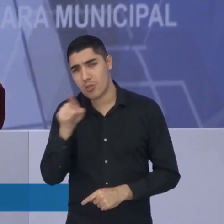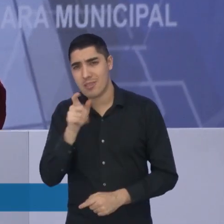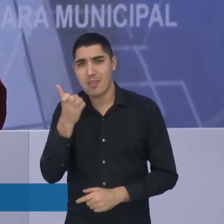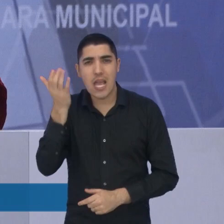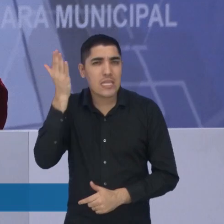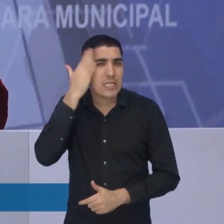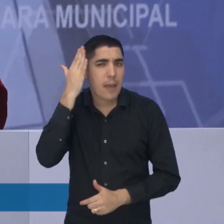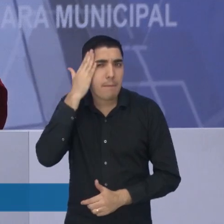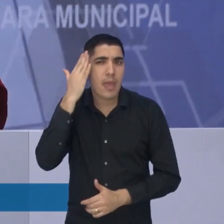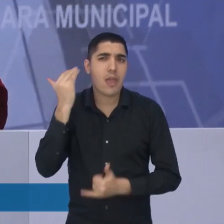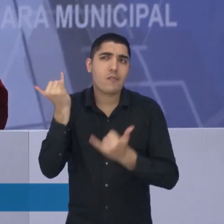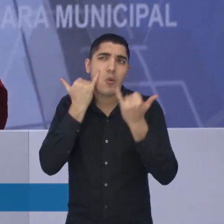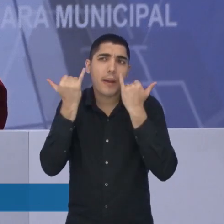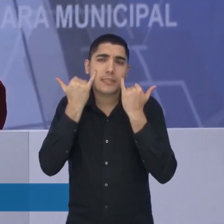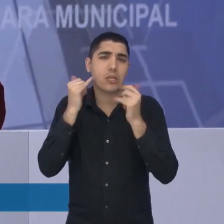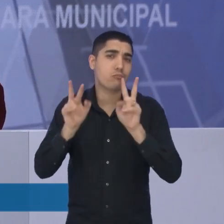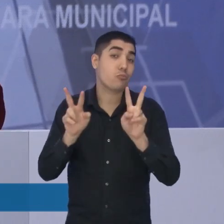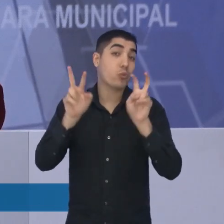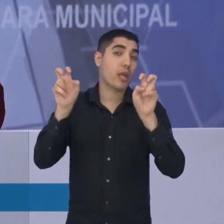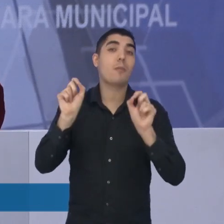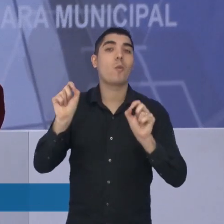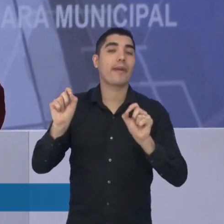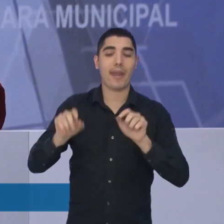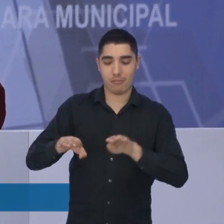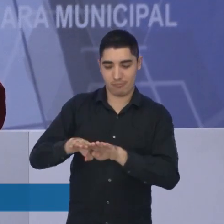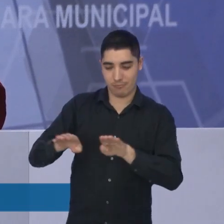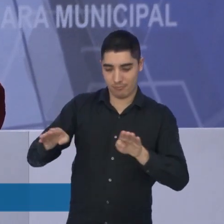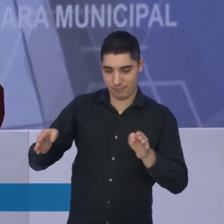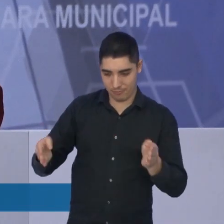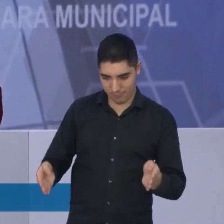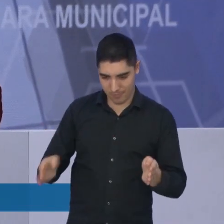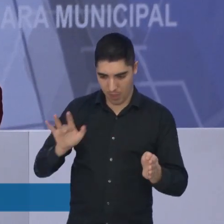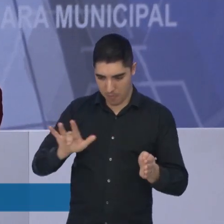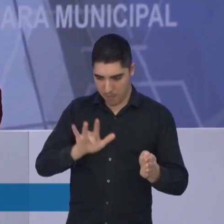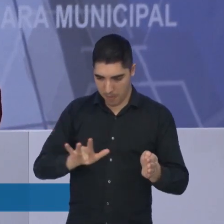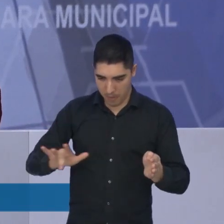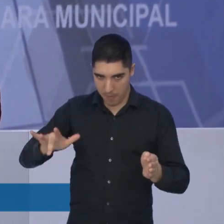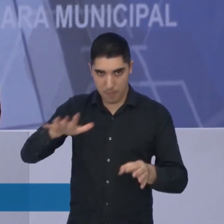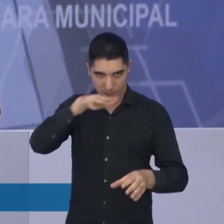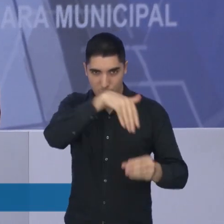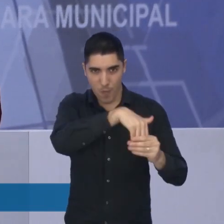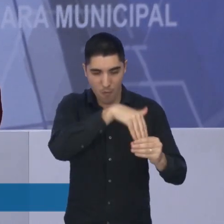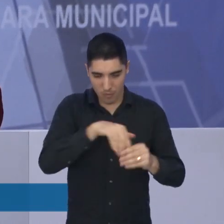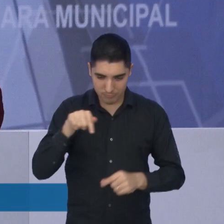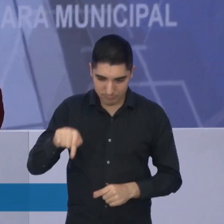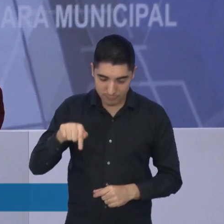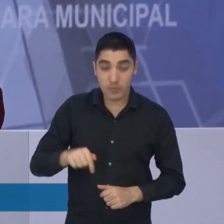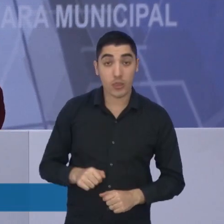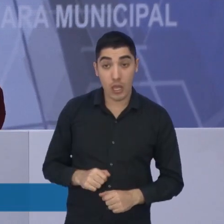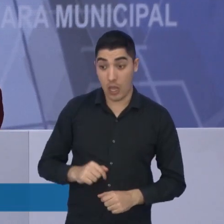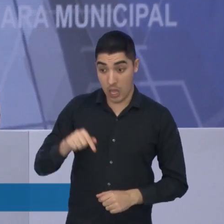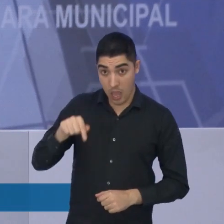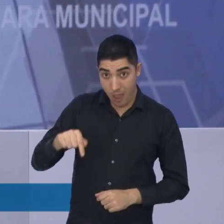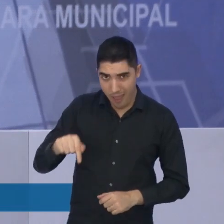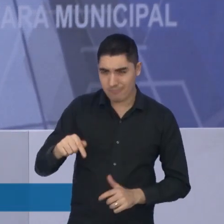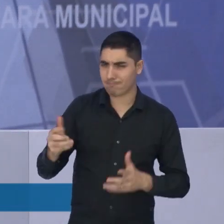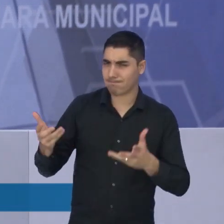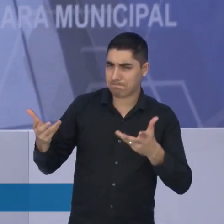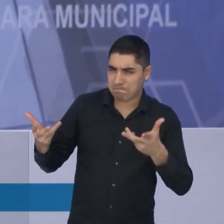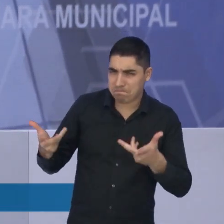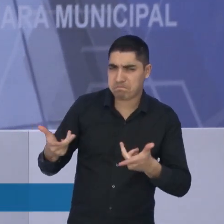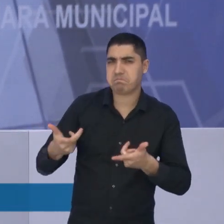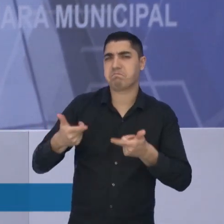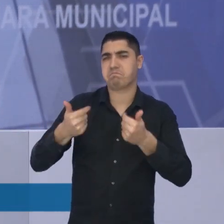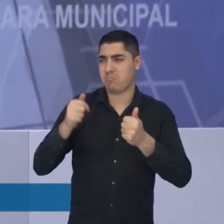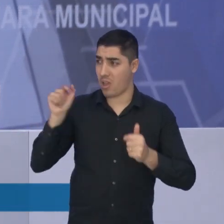eletrônica brasileira, patrocinada pelo SINDIC-CT. Esta obra foi uma grande